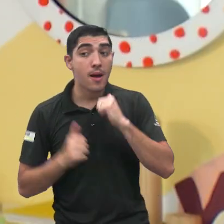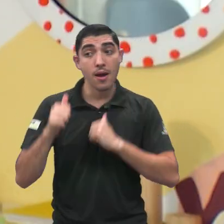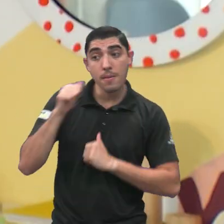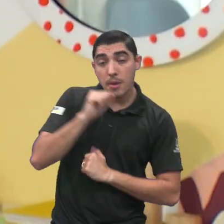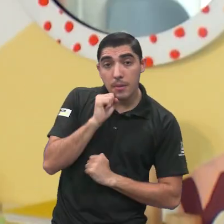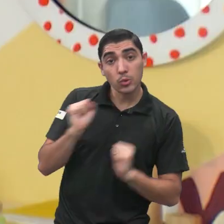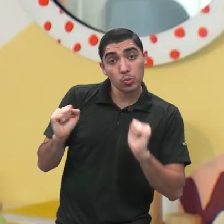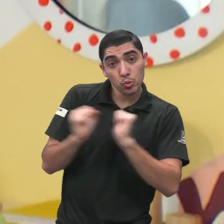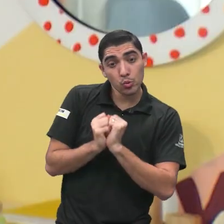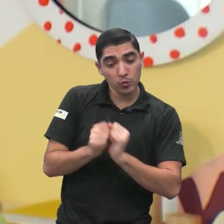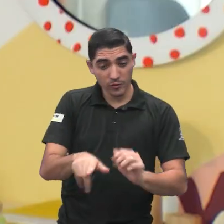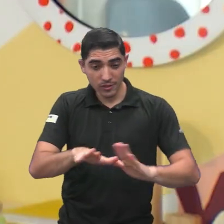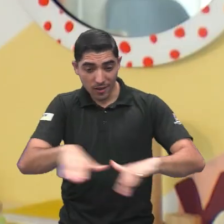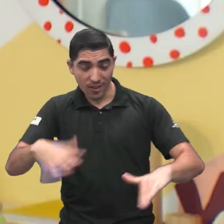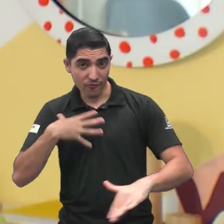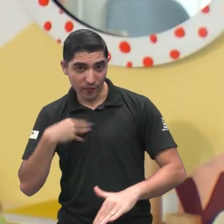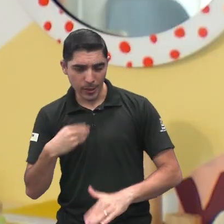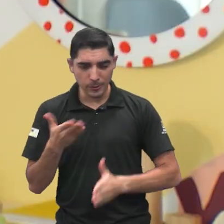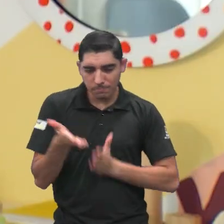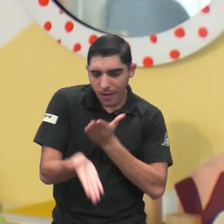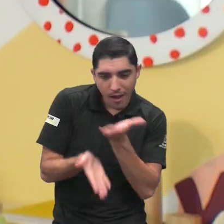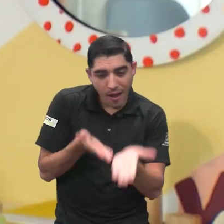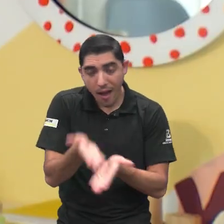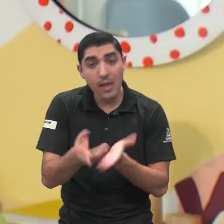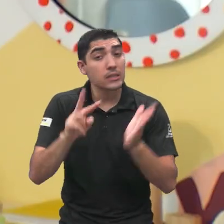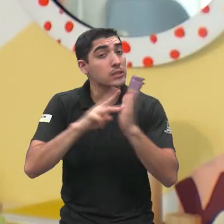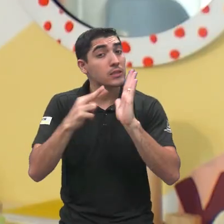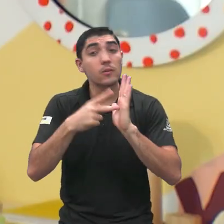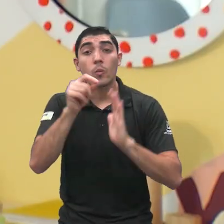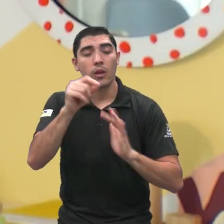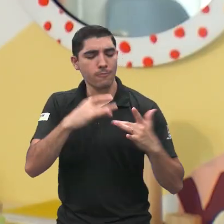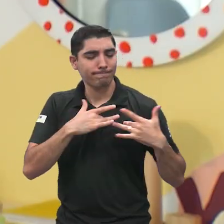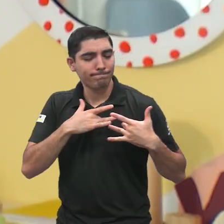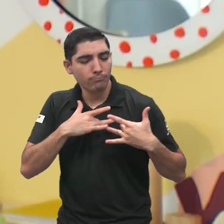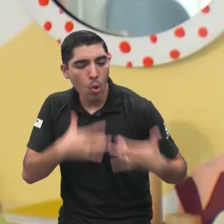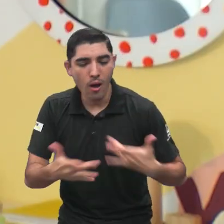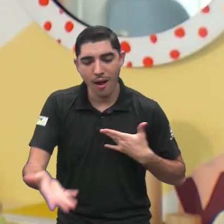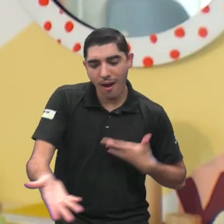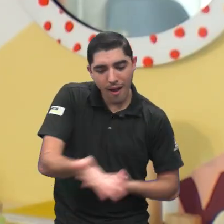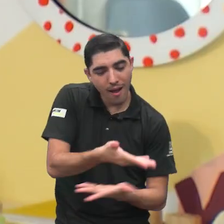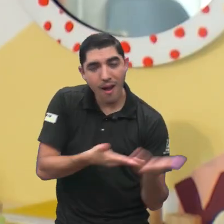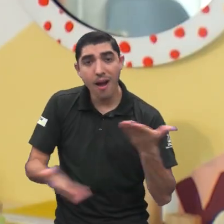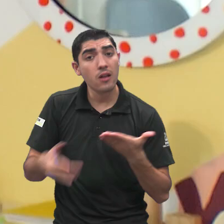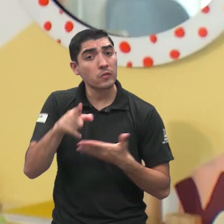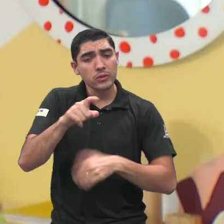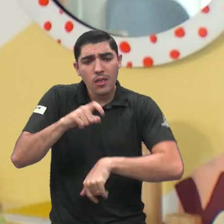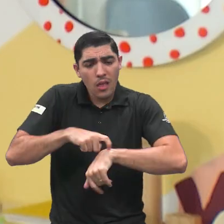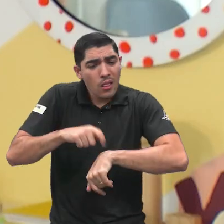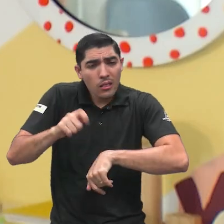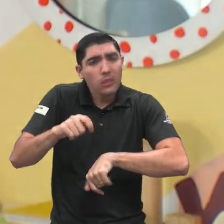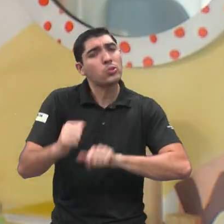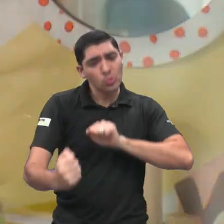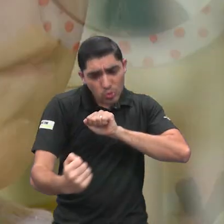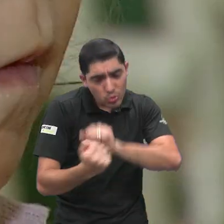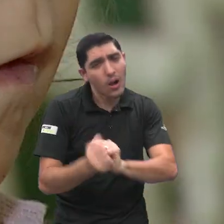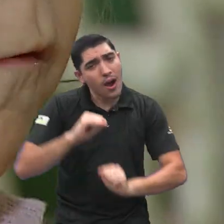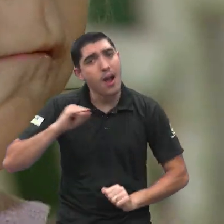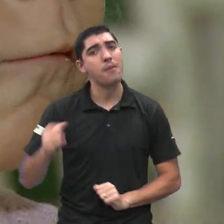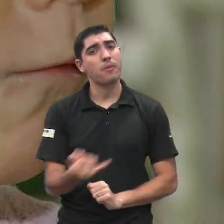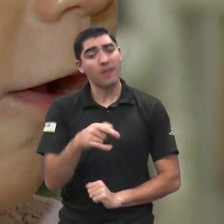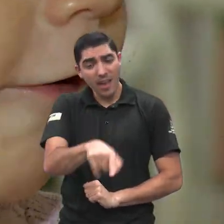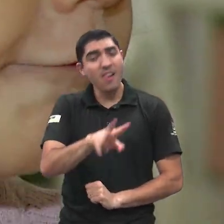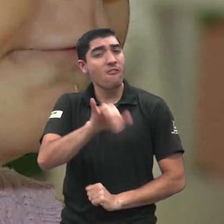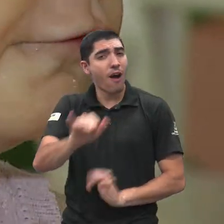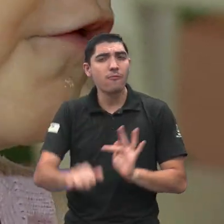crianças realmente é uma forma de doação, né? O tempo que a gente tem no nosso dia que a gente puder doar para eles, isso vai